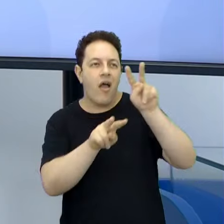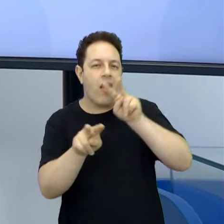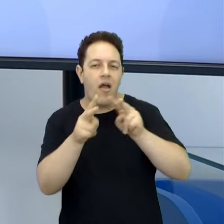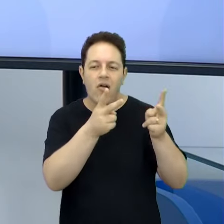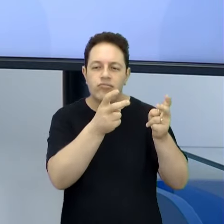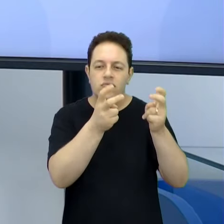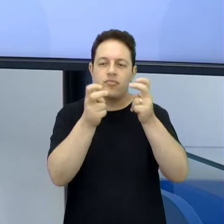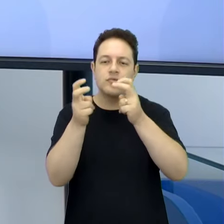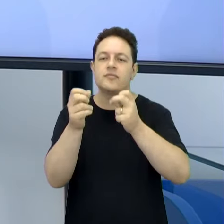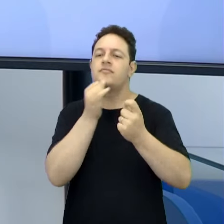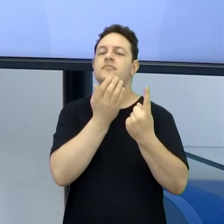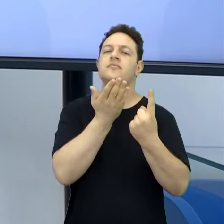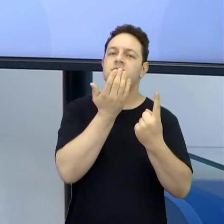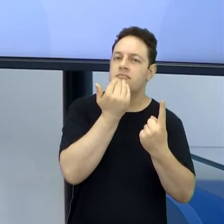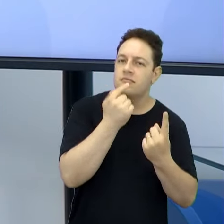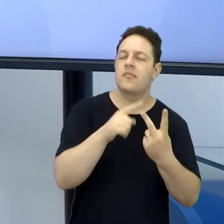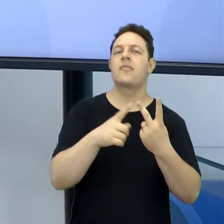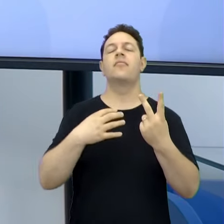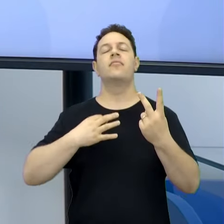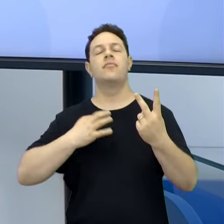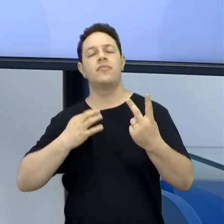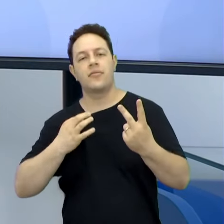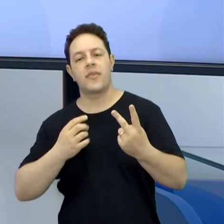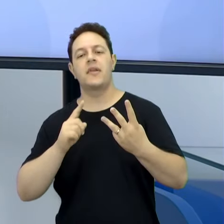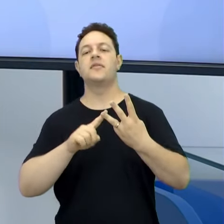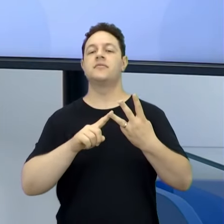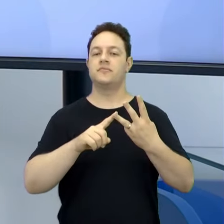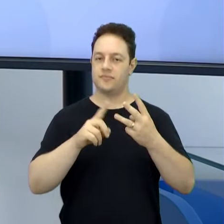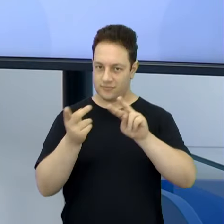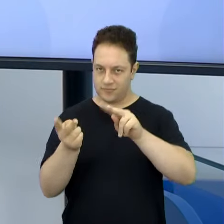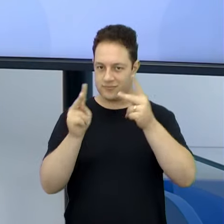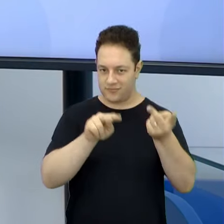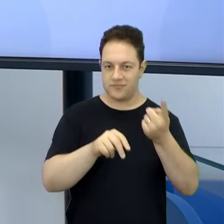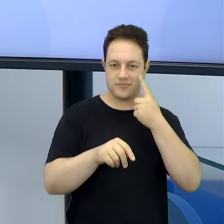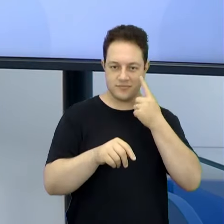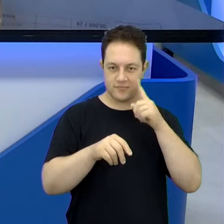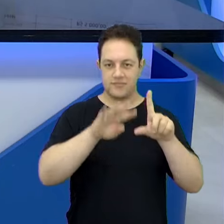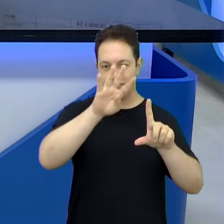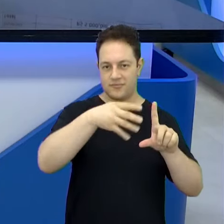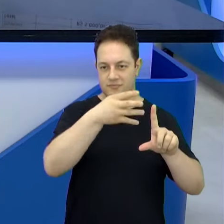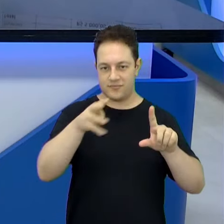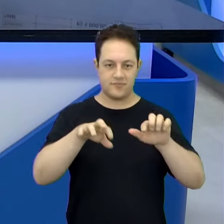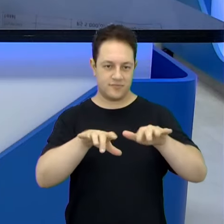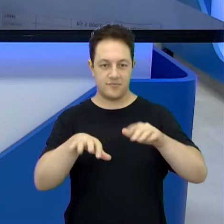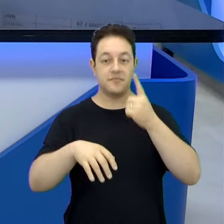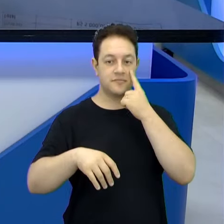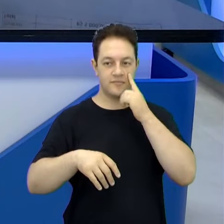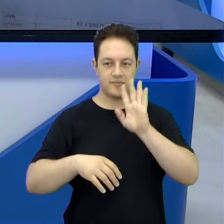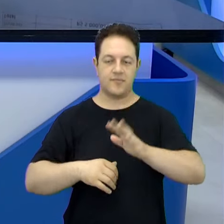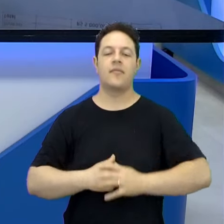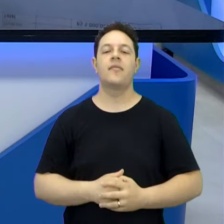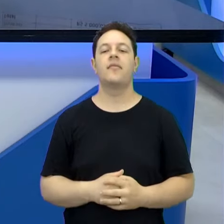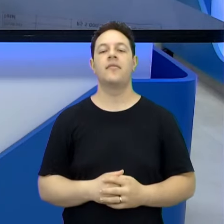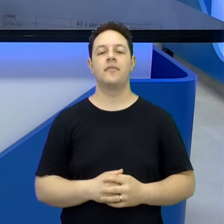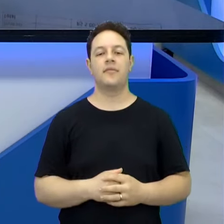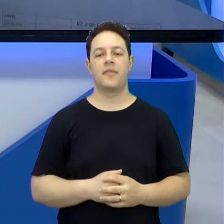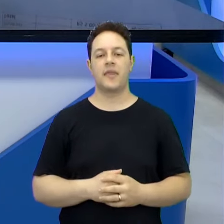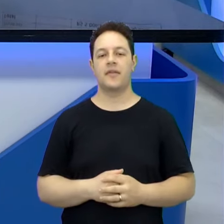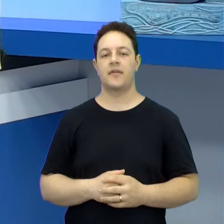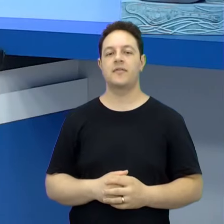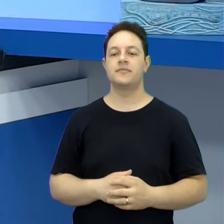o custo com alimentação, com vestuário. Vou levar ali no Excel para vocês verem. Então eu tenho aqui,